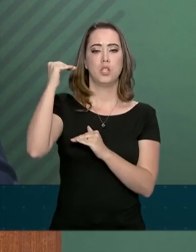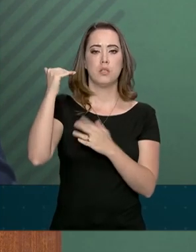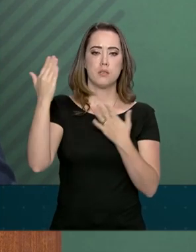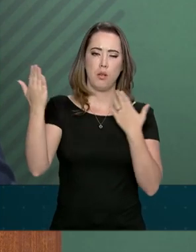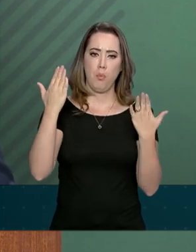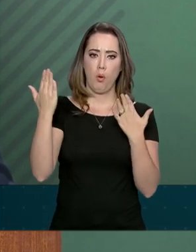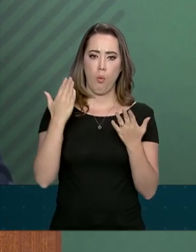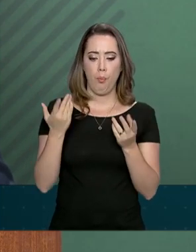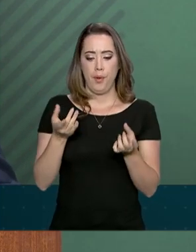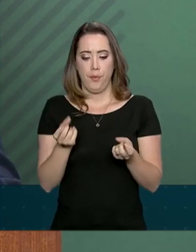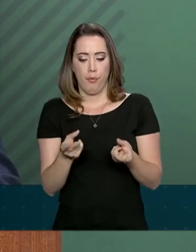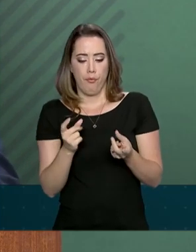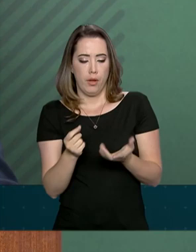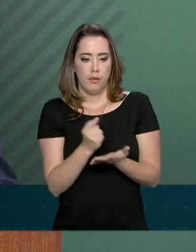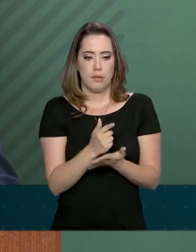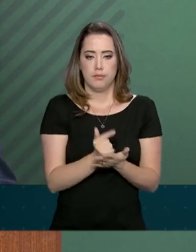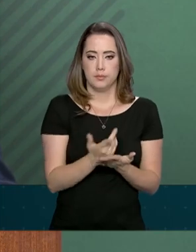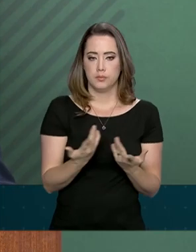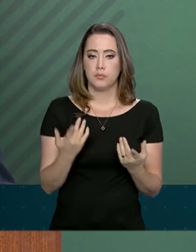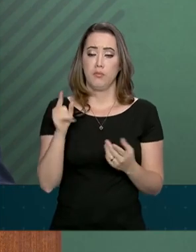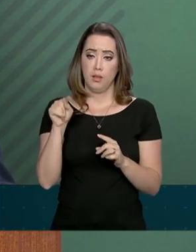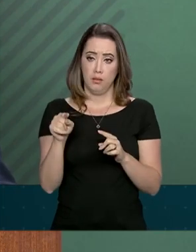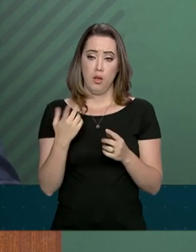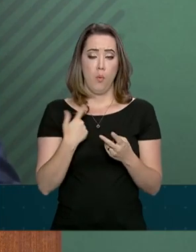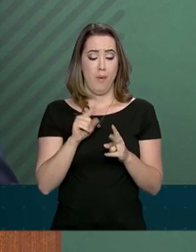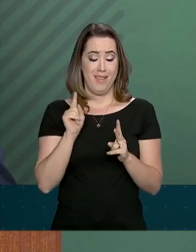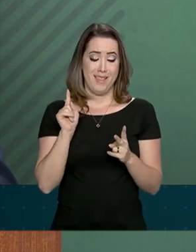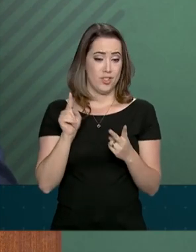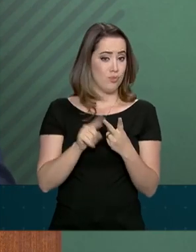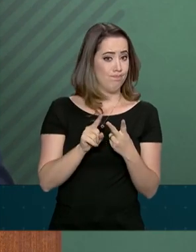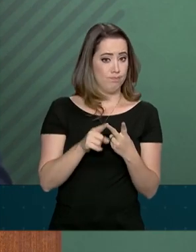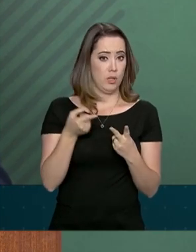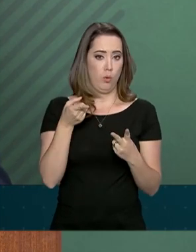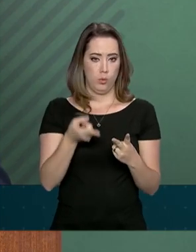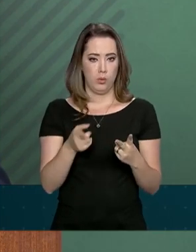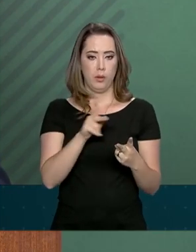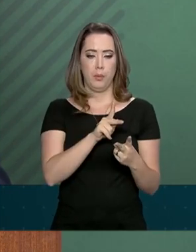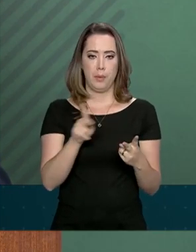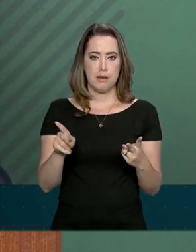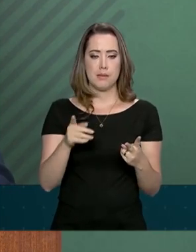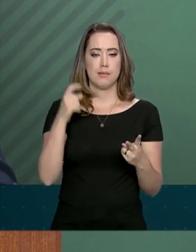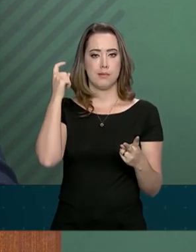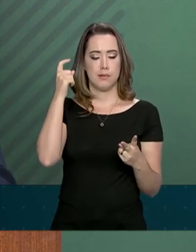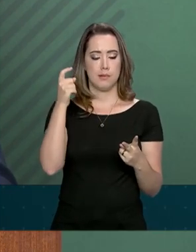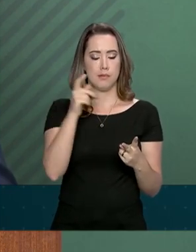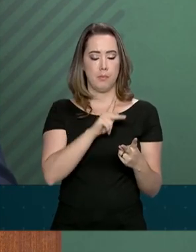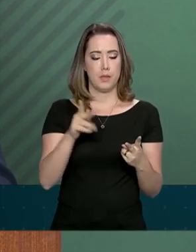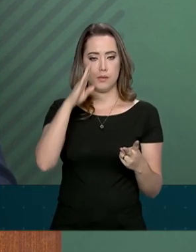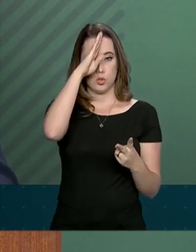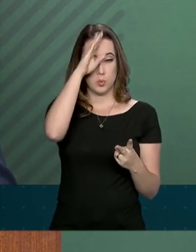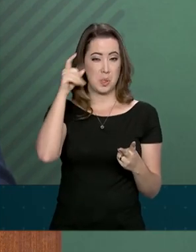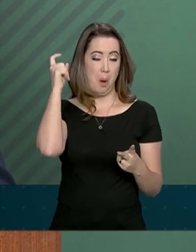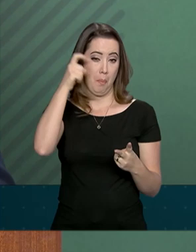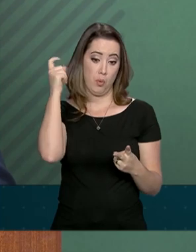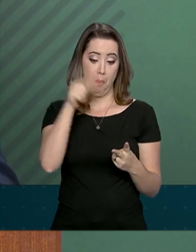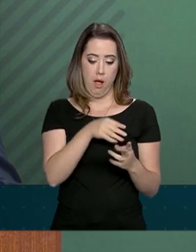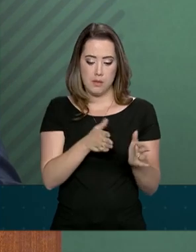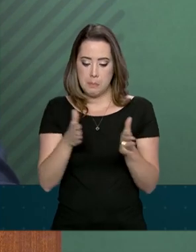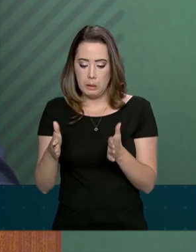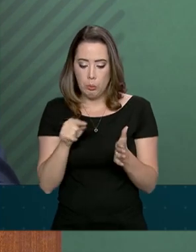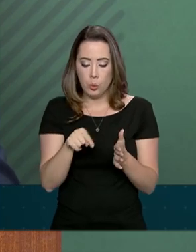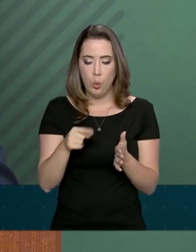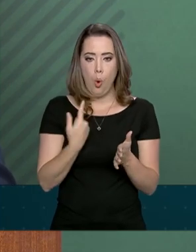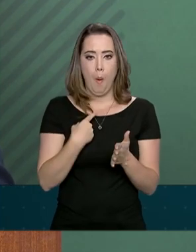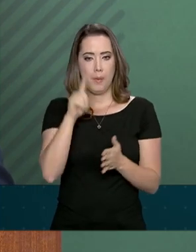aspectos comerciais e é sobre este ponto que o nosso presidente tem preocupação nós somos hoje um país o brasil